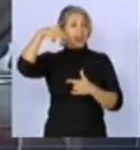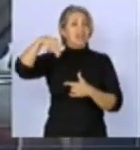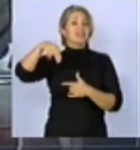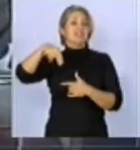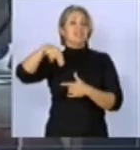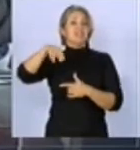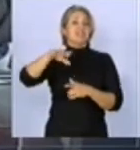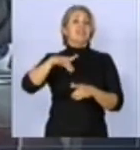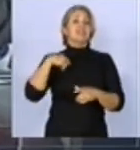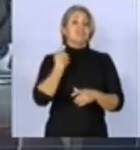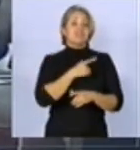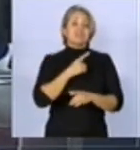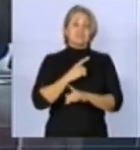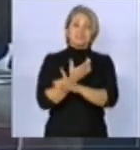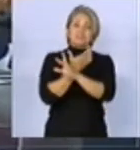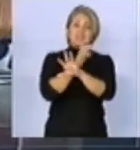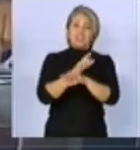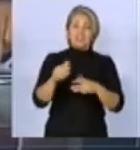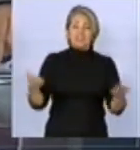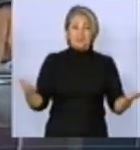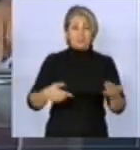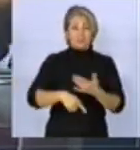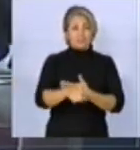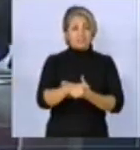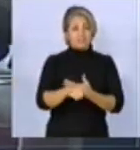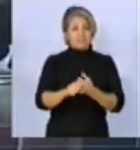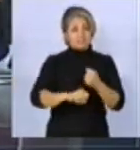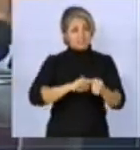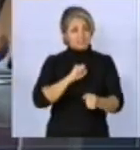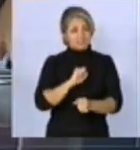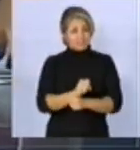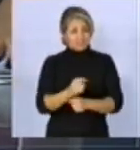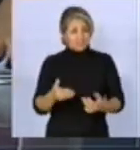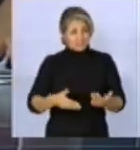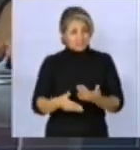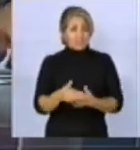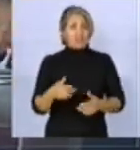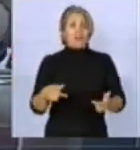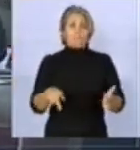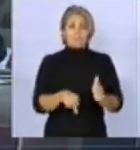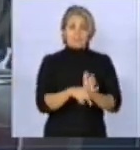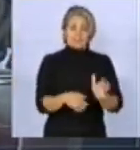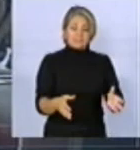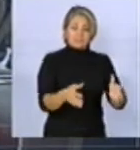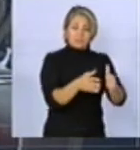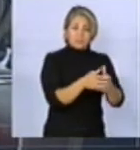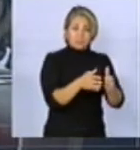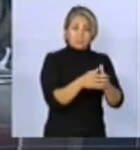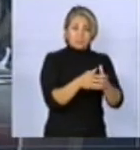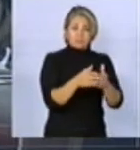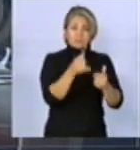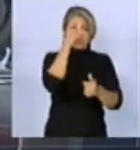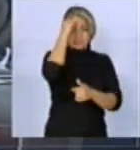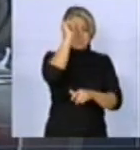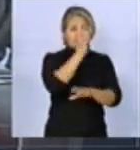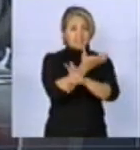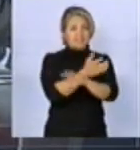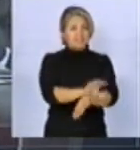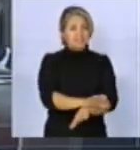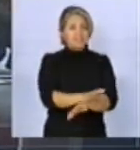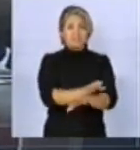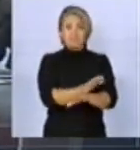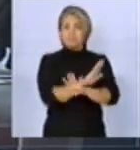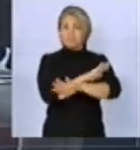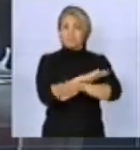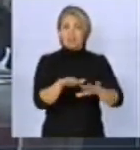E nós estamos com problema de ser que eu tenho 2012 esse ano inclusive eu faço parte do comitê de combate à seca foi foi orientado para nem distribuir